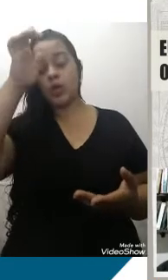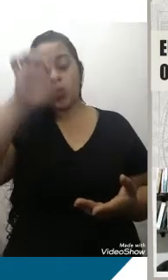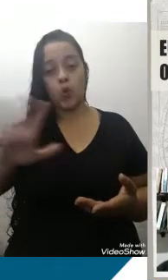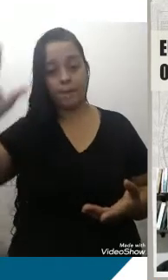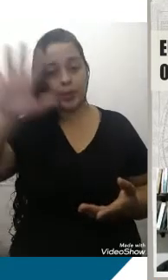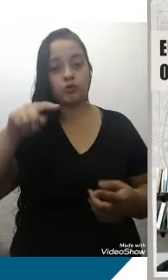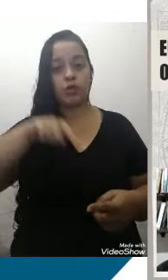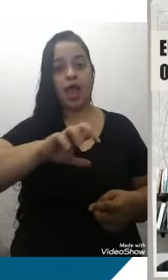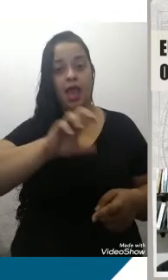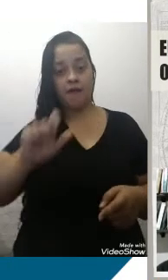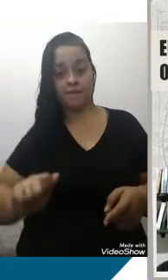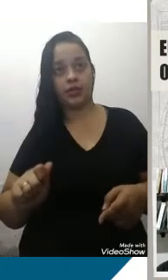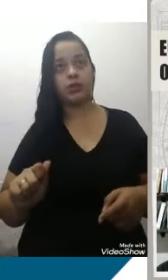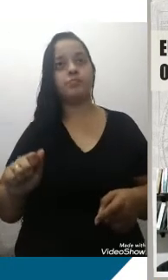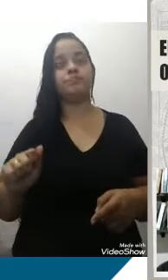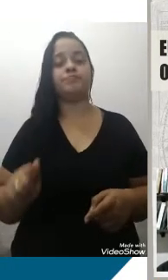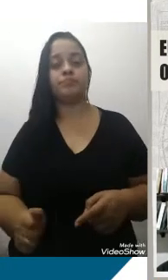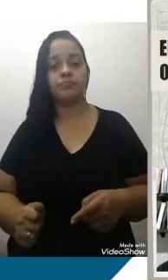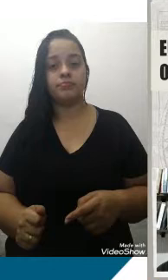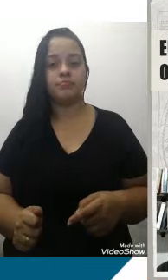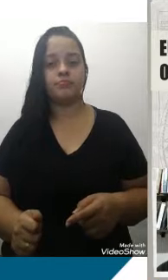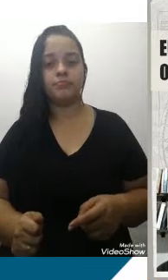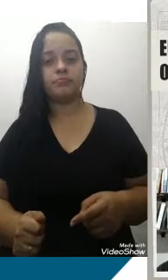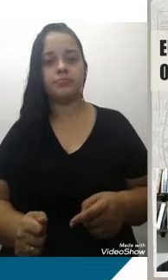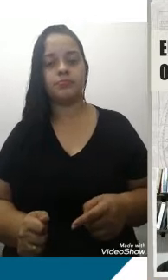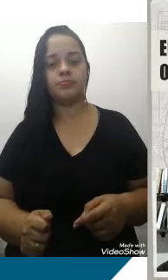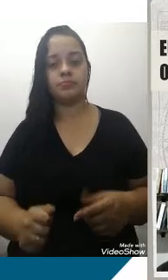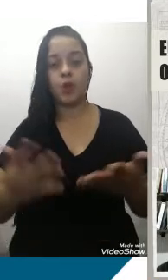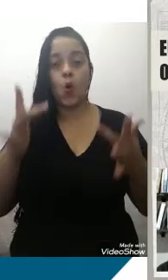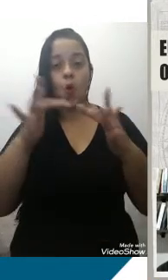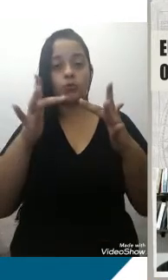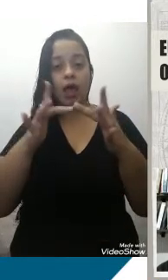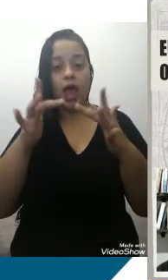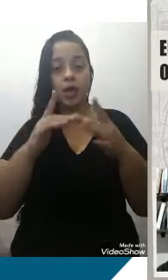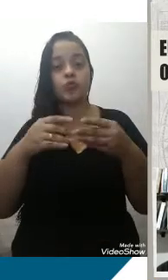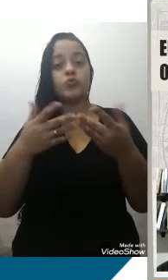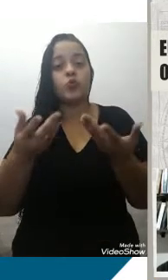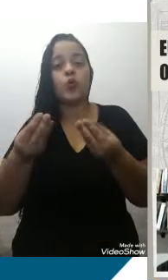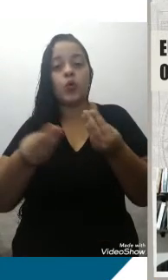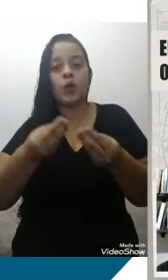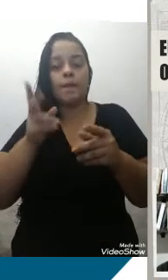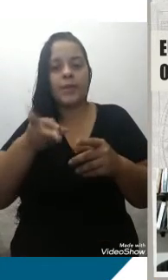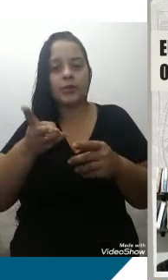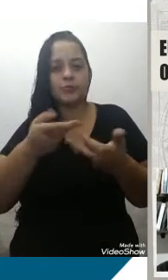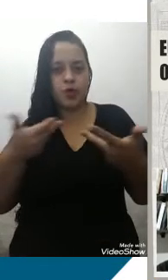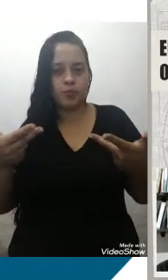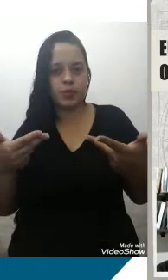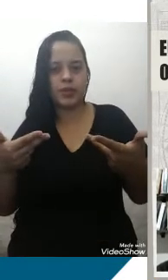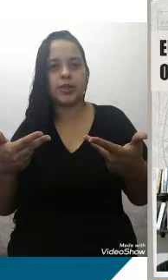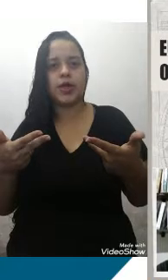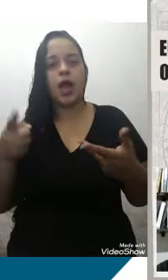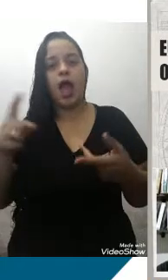especificidades, nós podemos também dizer que o contato se deu da mesma maneira como